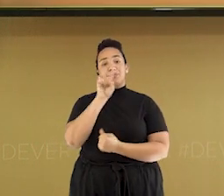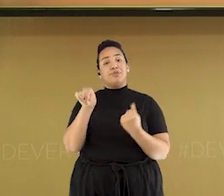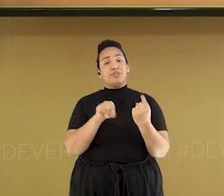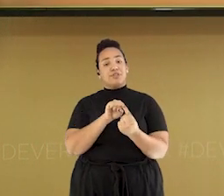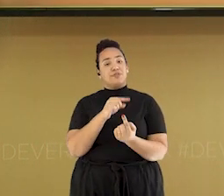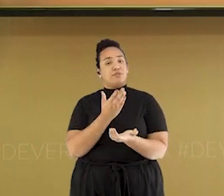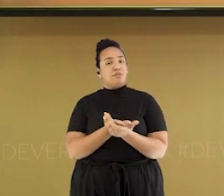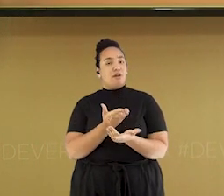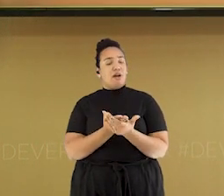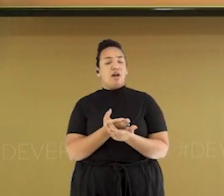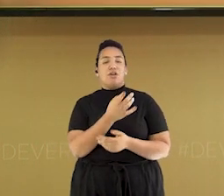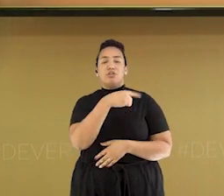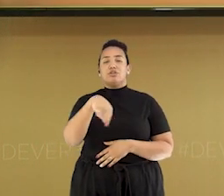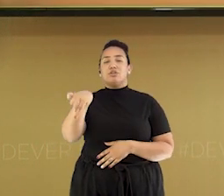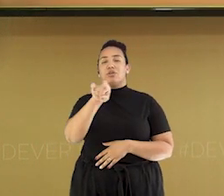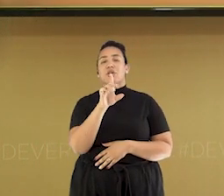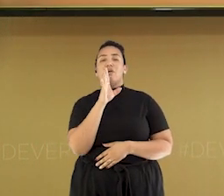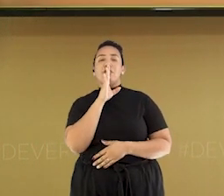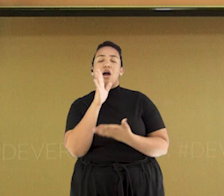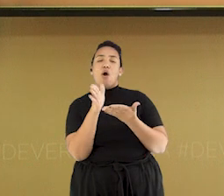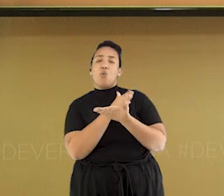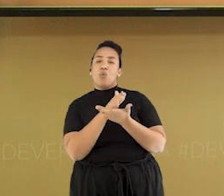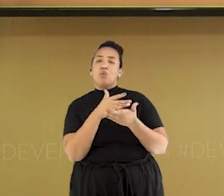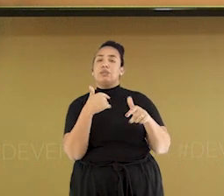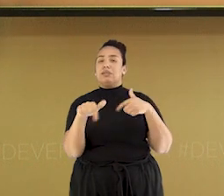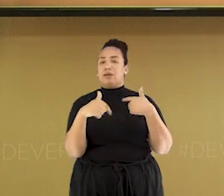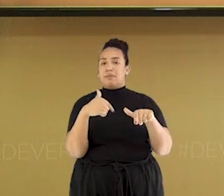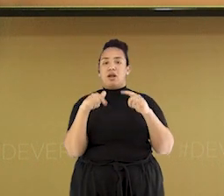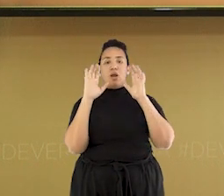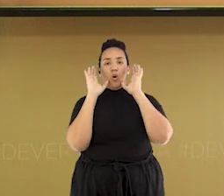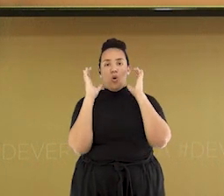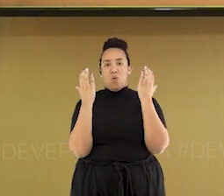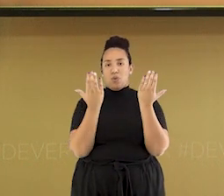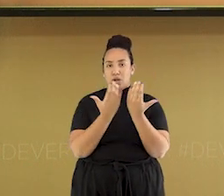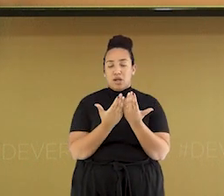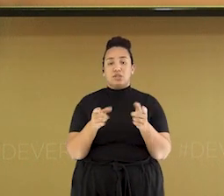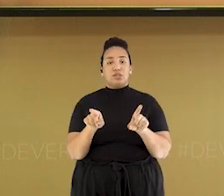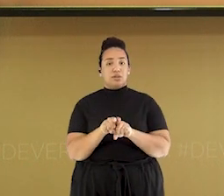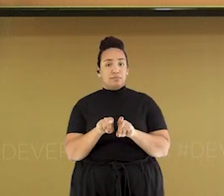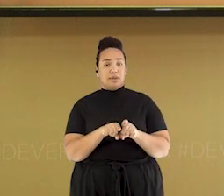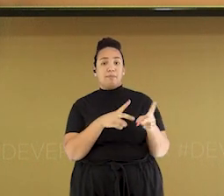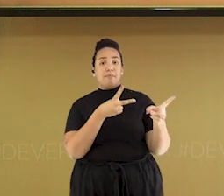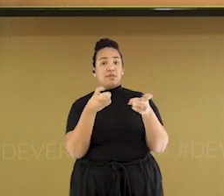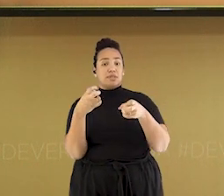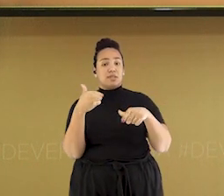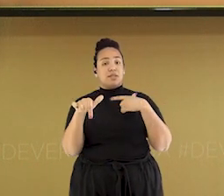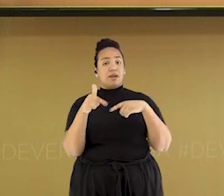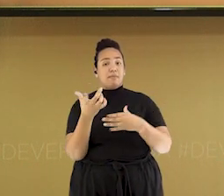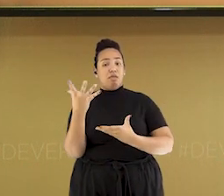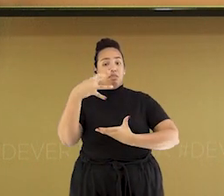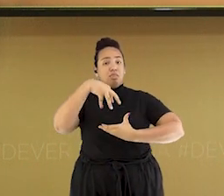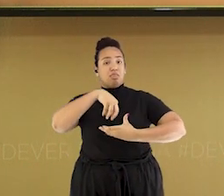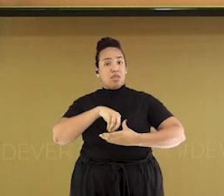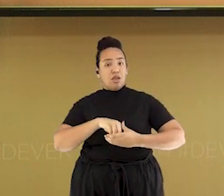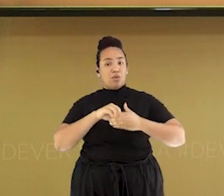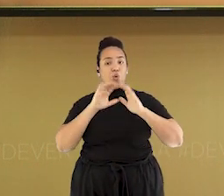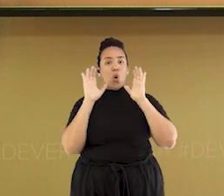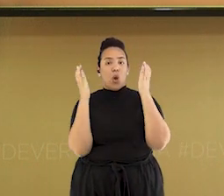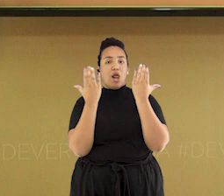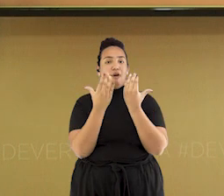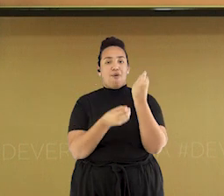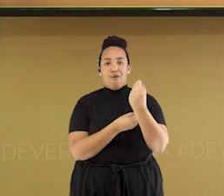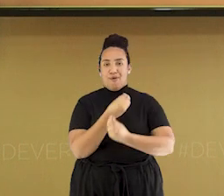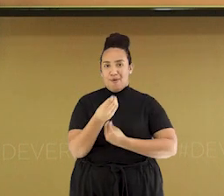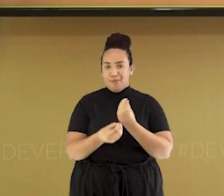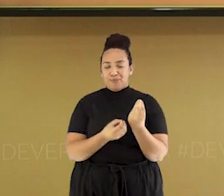da comunidade, compreendendo as novas formas de trabalho em que eles estão inseridos. Nós conhecemos os trabalhos que